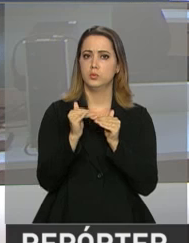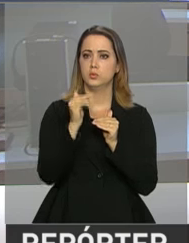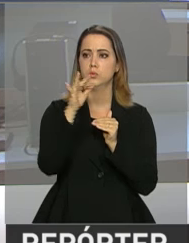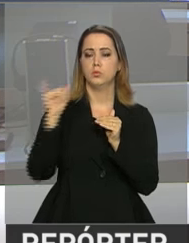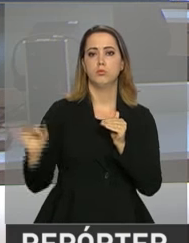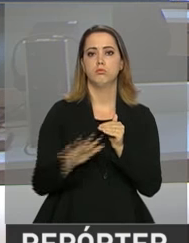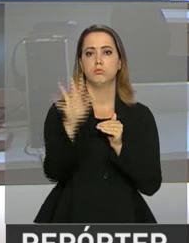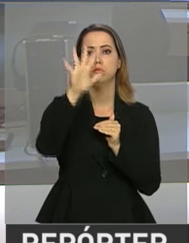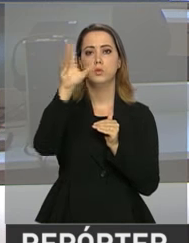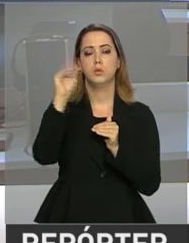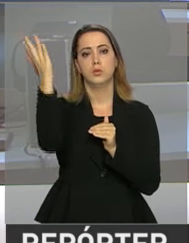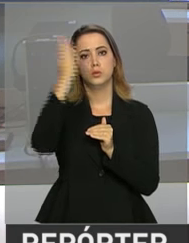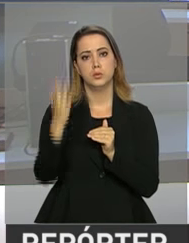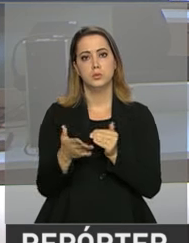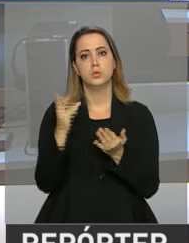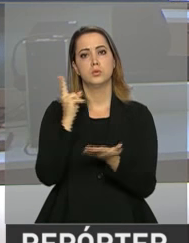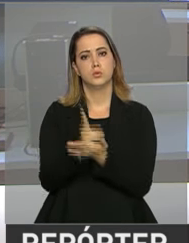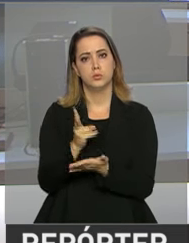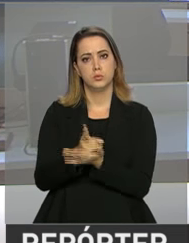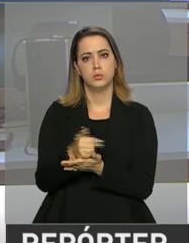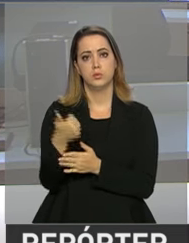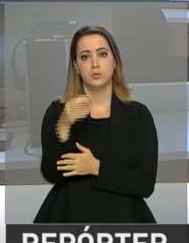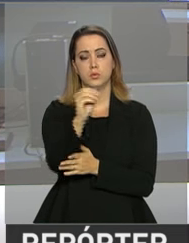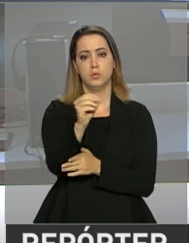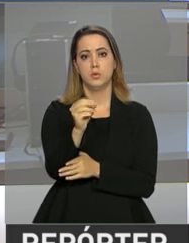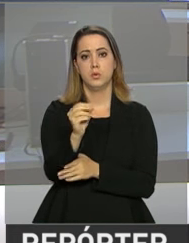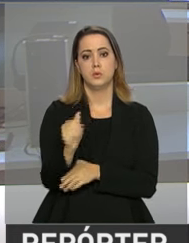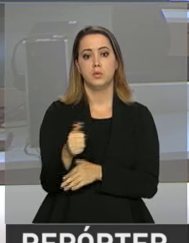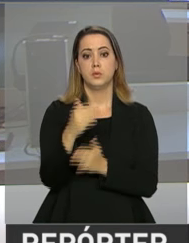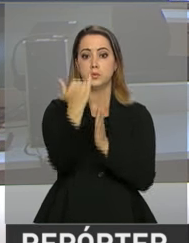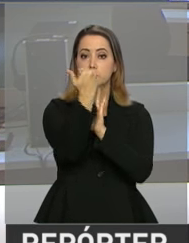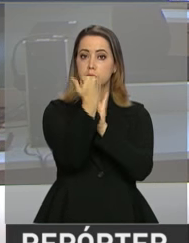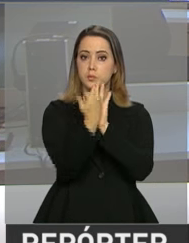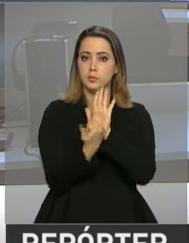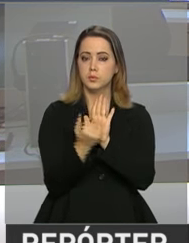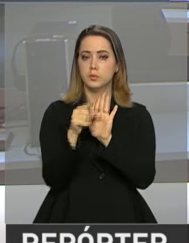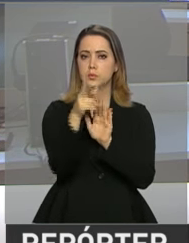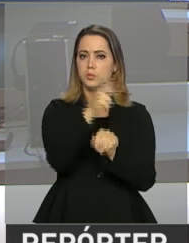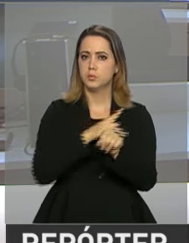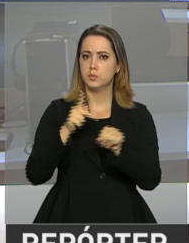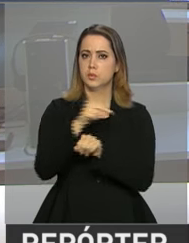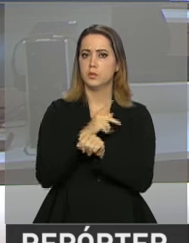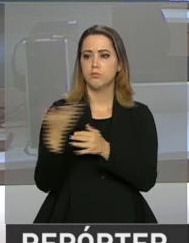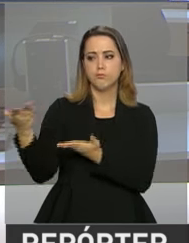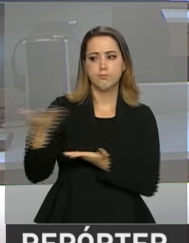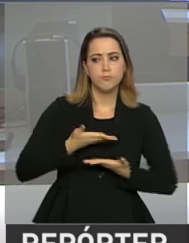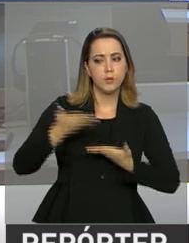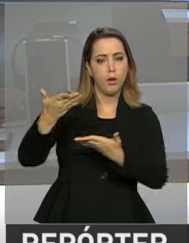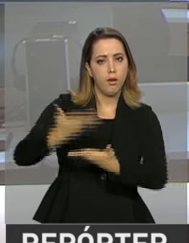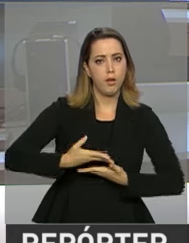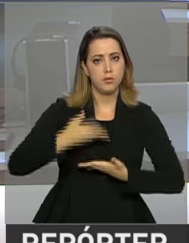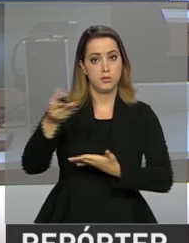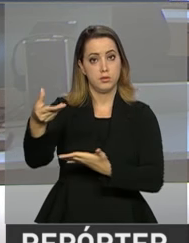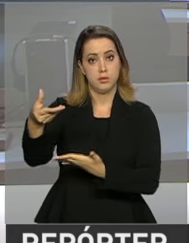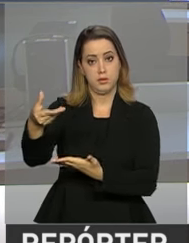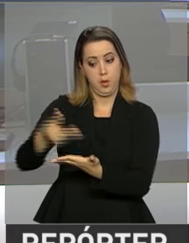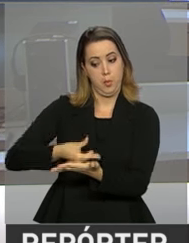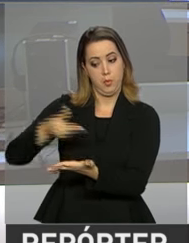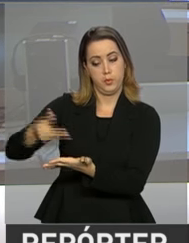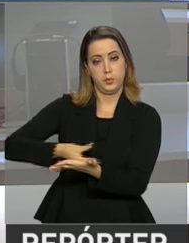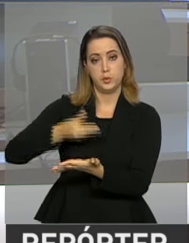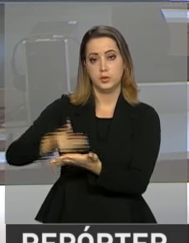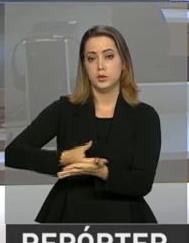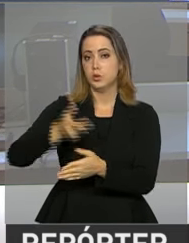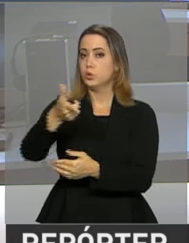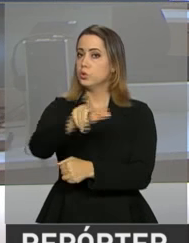aumento da inflação, o Brasil permanece nas 10 primeiras posições entre os países que mais recebem investimentos diretos do exterior e